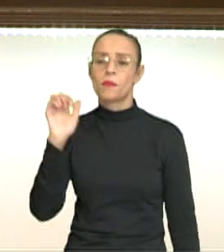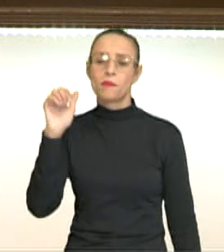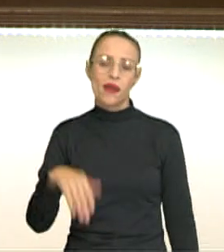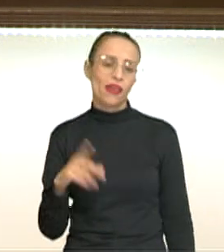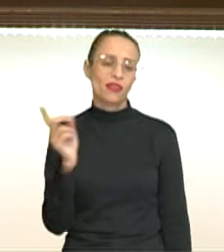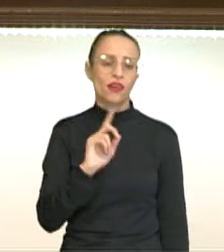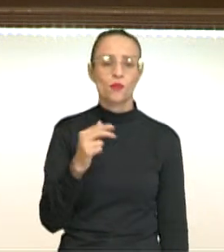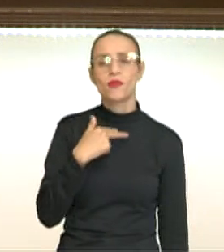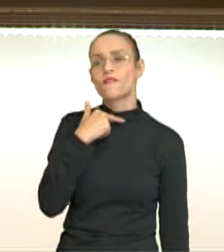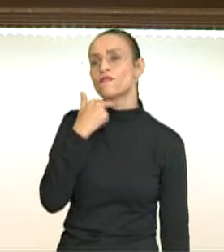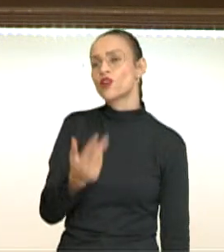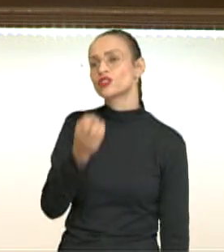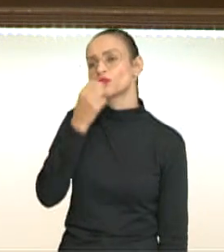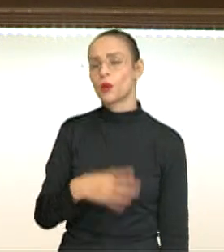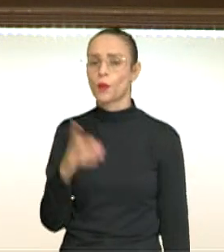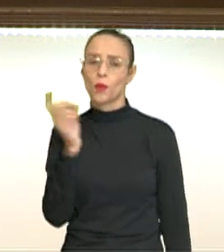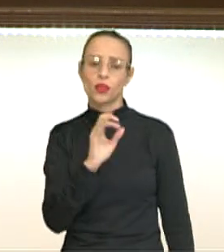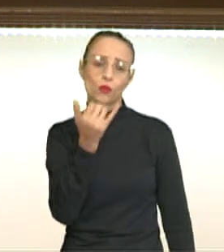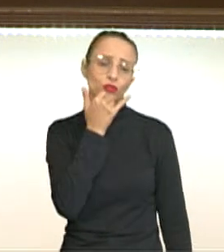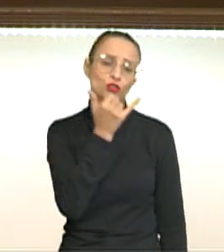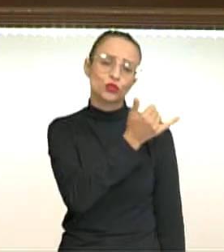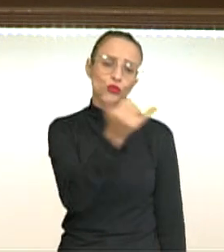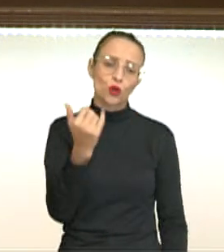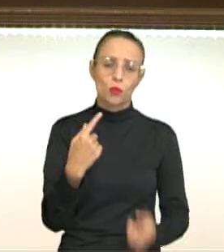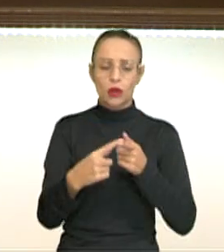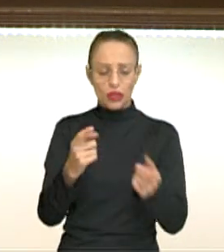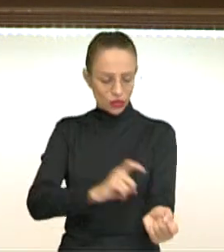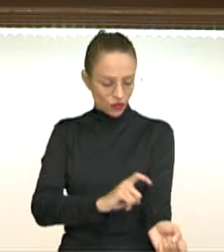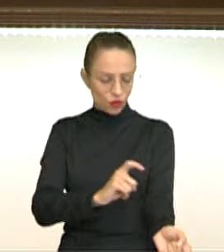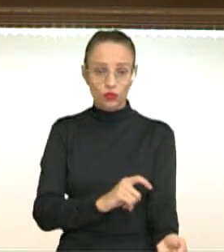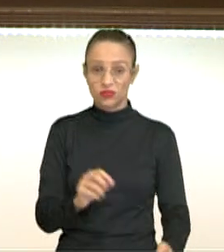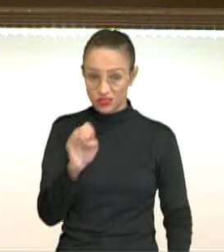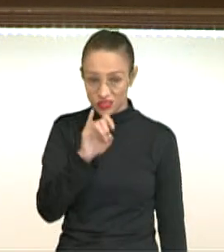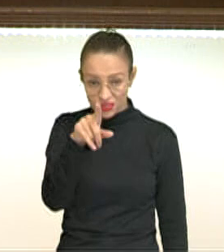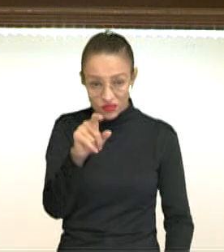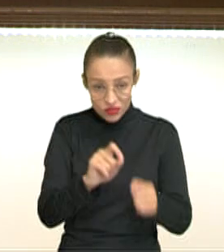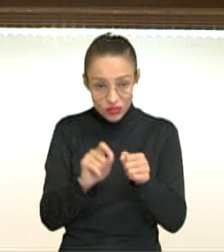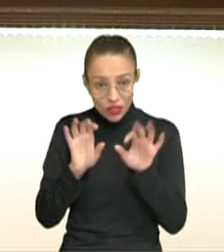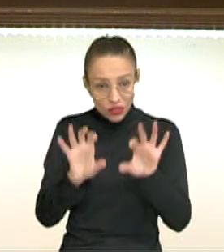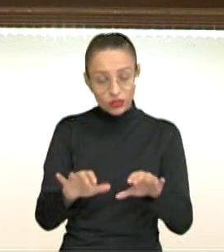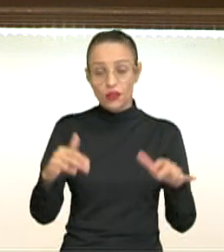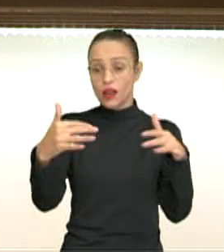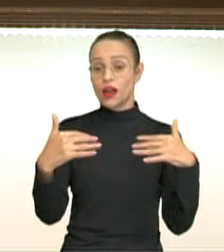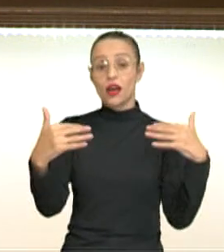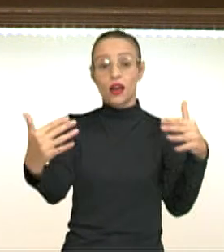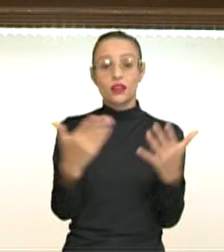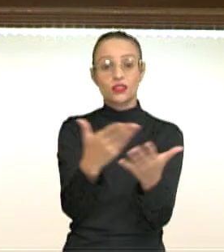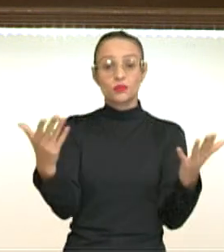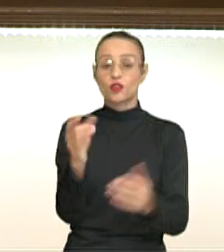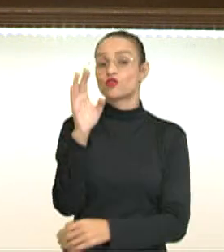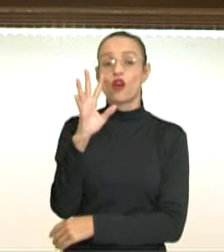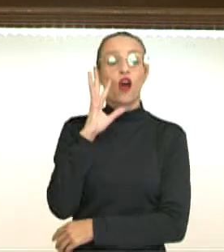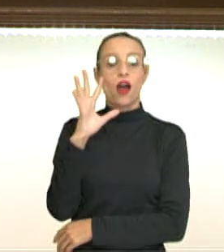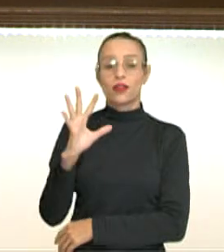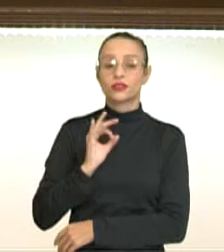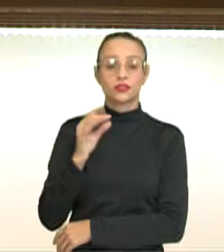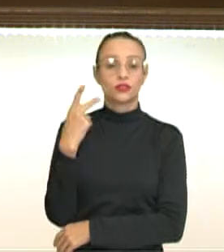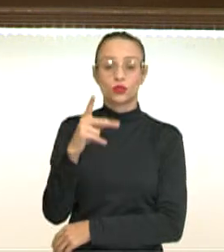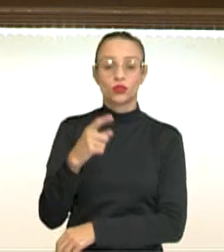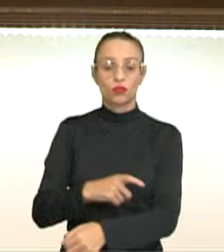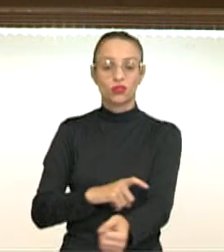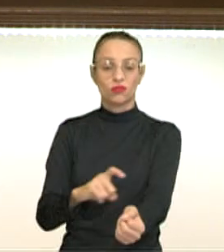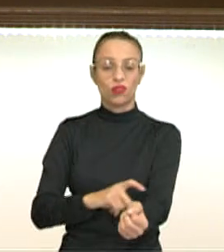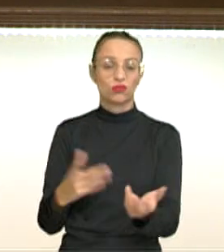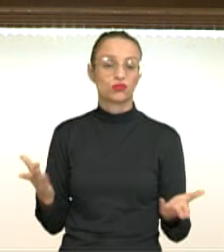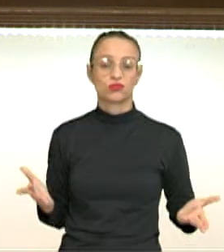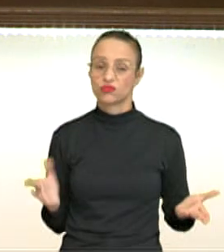a minha voz não está boa. Me desculpem porque eu estou nervoso. Se você fizer isso, as pessoas só vão prestar atenção no teu nervosismo,